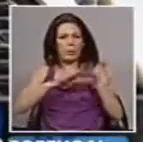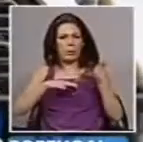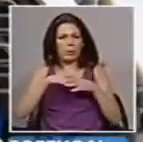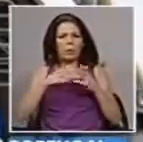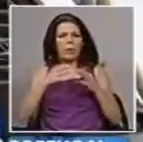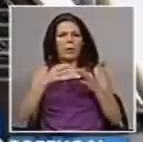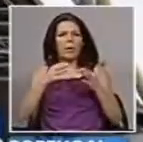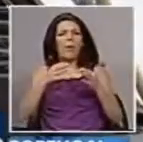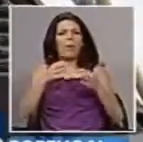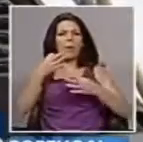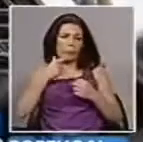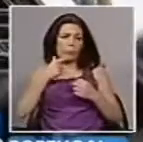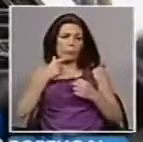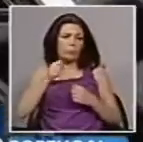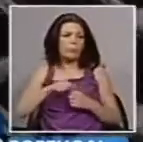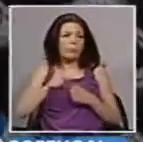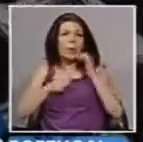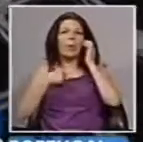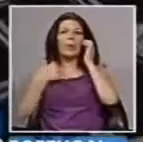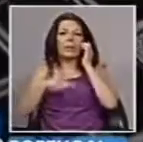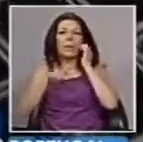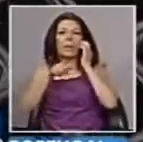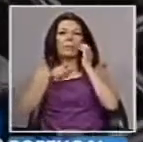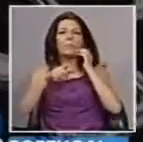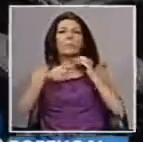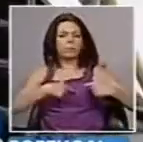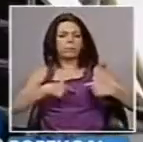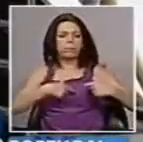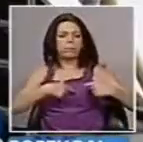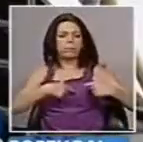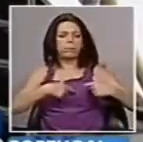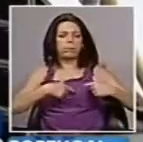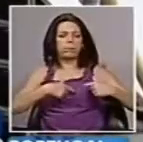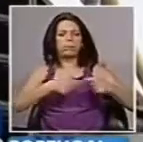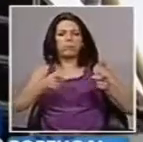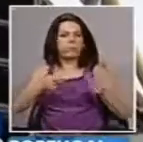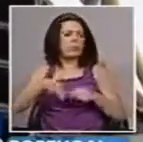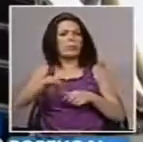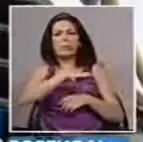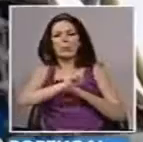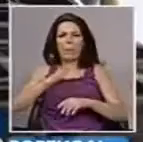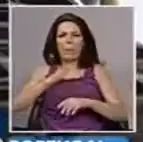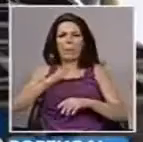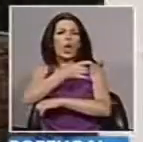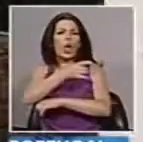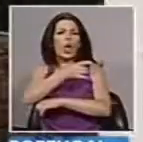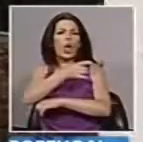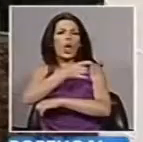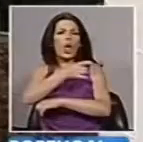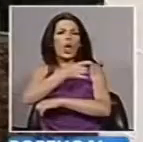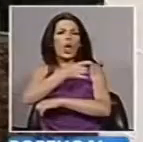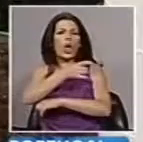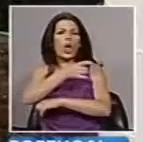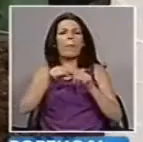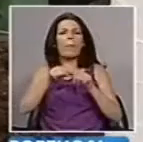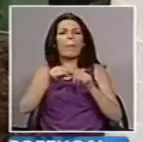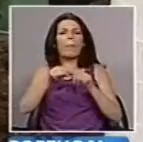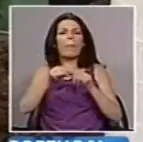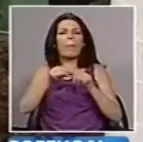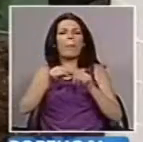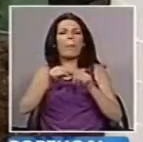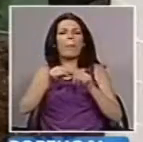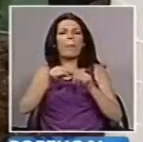muito mecânica. Exatamente. Aqui temos provavelmente a tecnologia mais avançada de toda a Europa. O sistema de rega